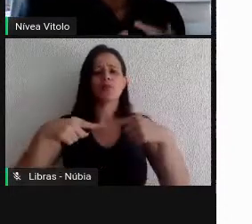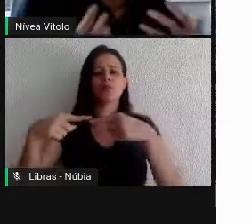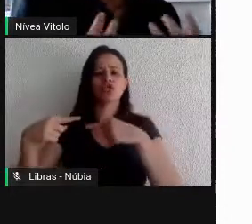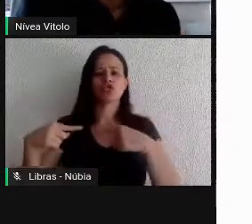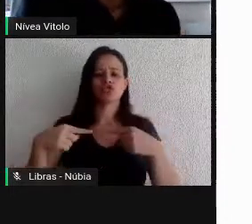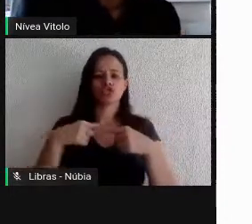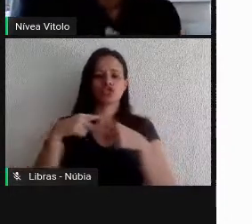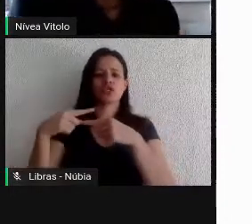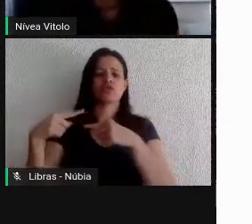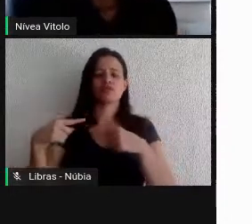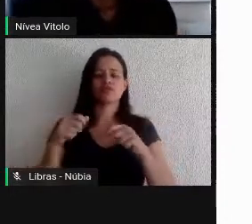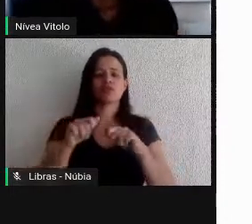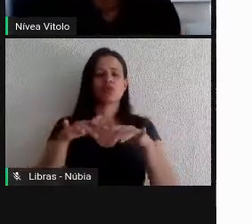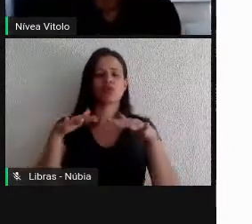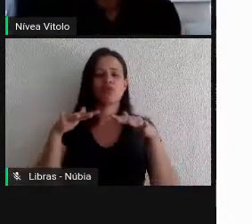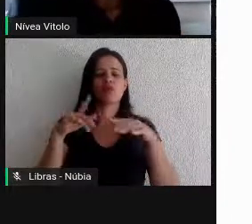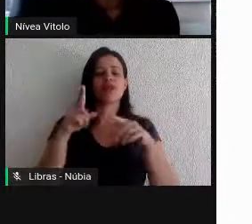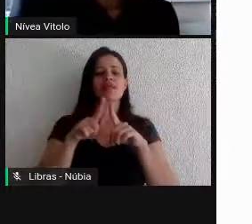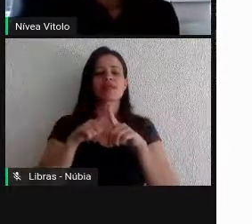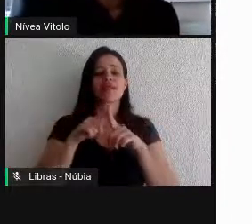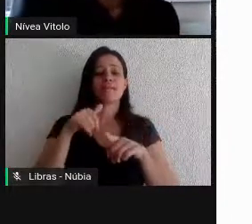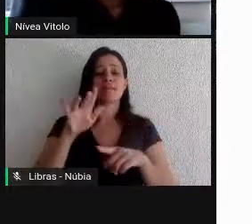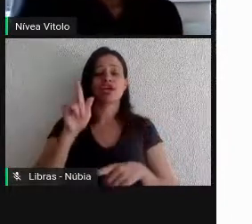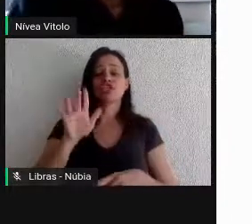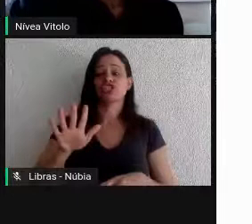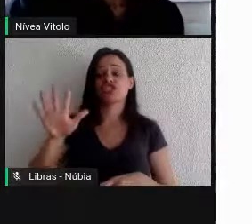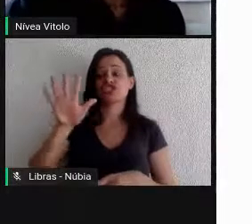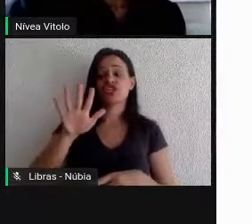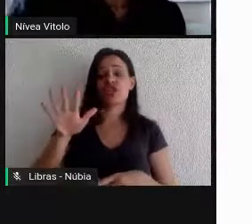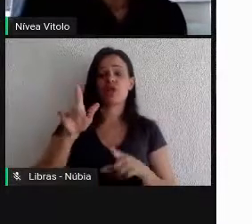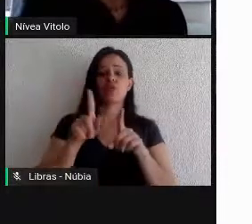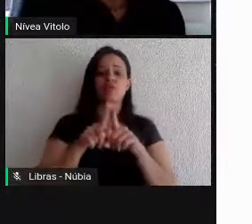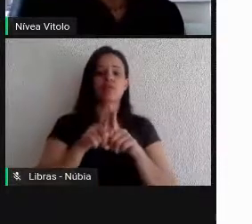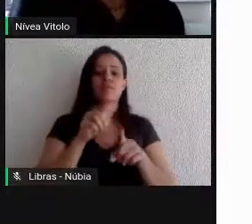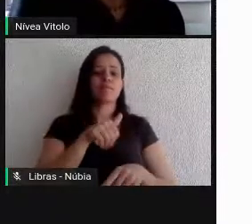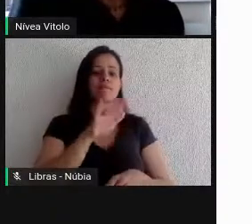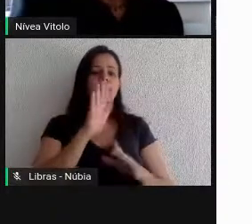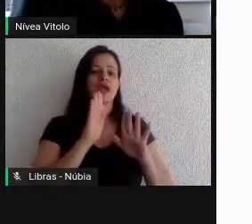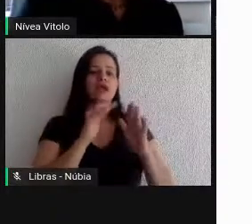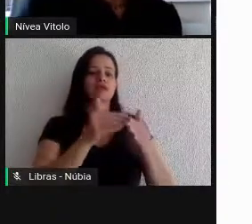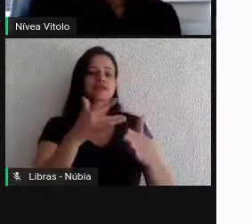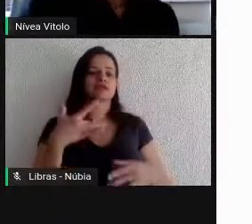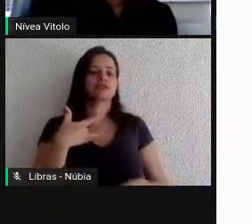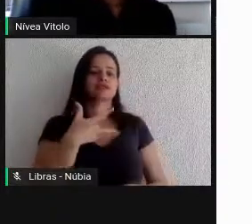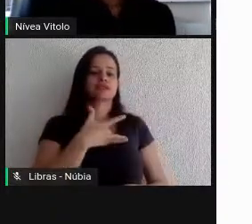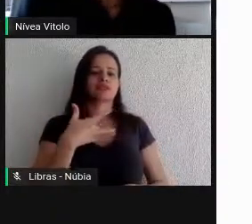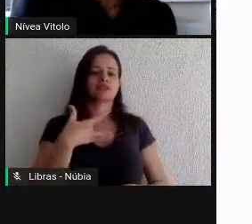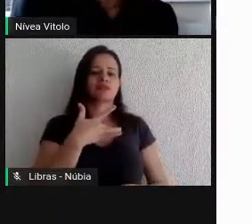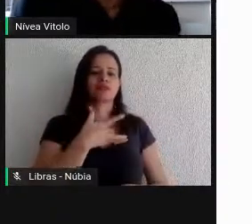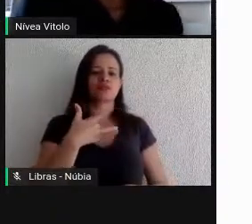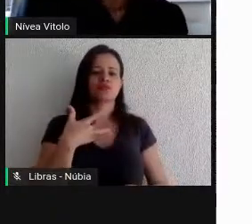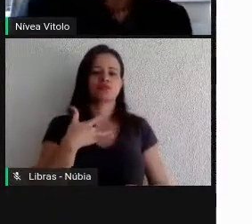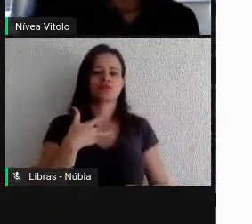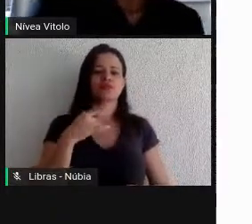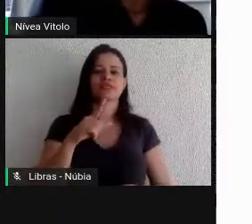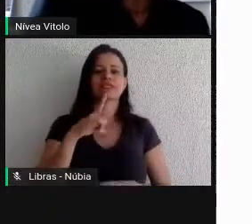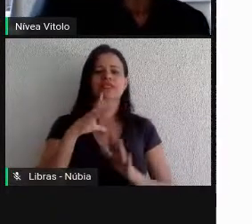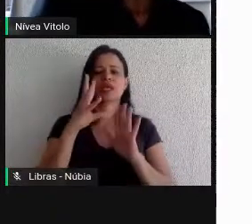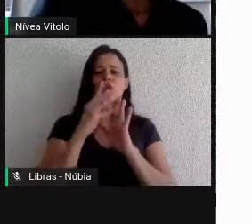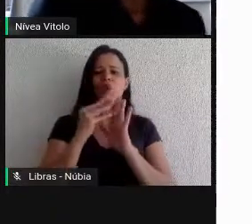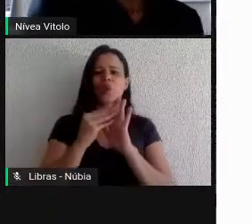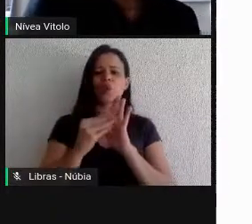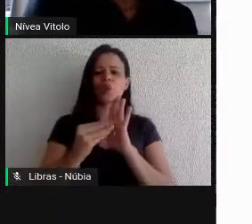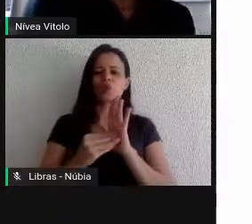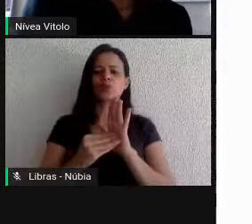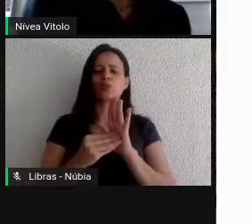públicas, tanto gerais como da saúde. Analisando as políticas de saúde, o conteúdo das políticas